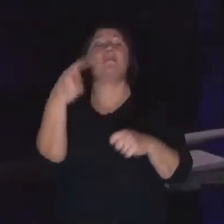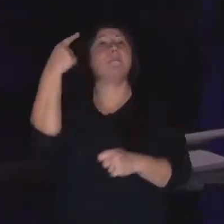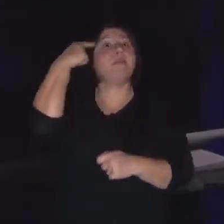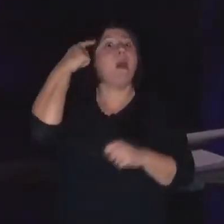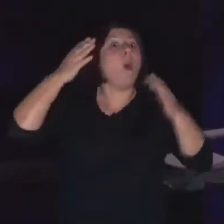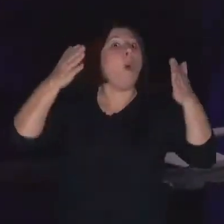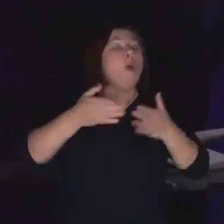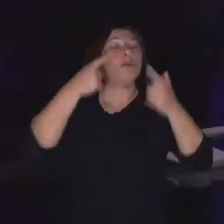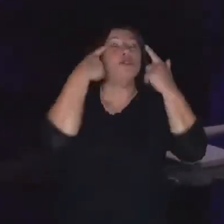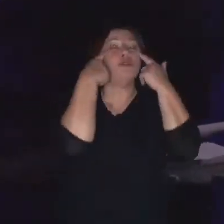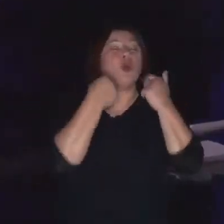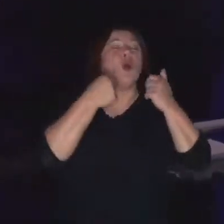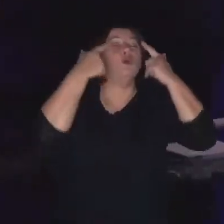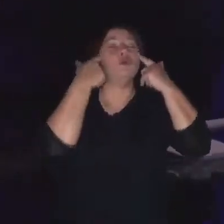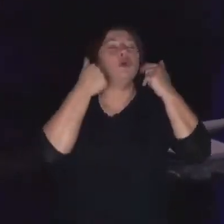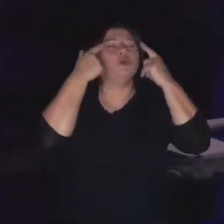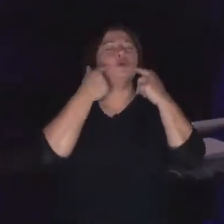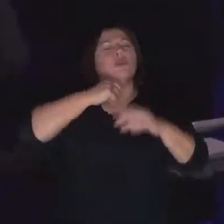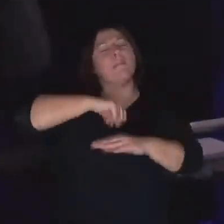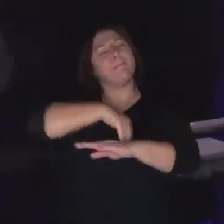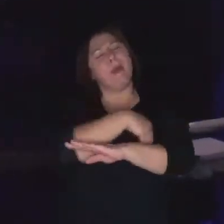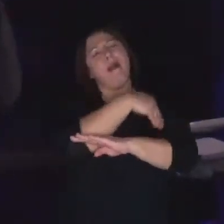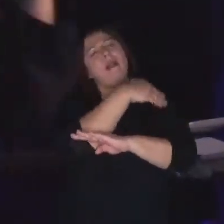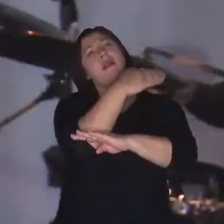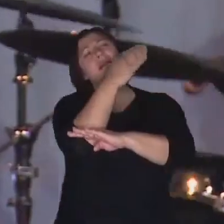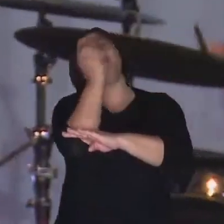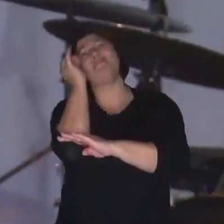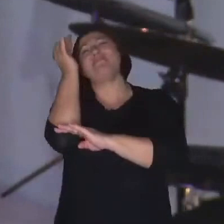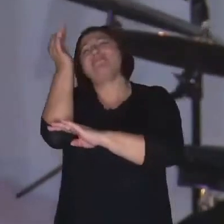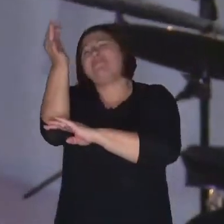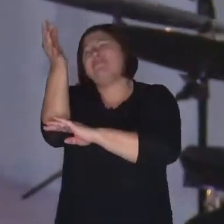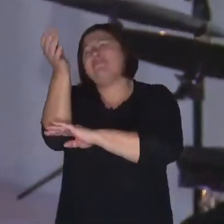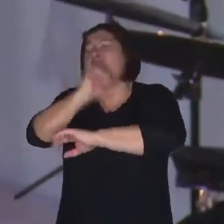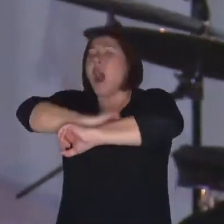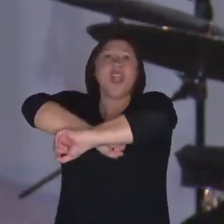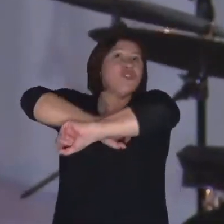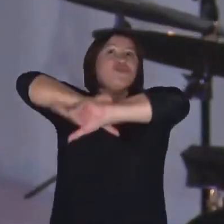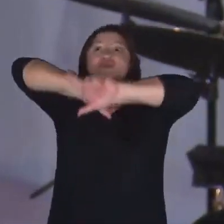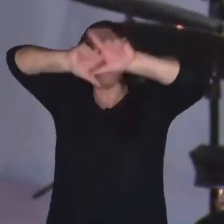choro pode durar uma noite, mas